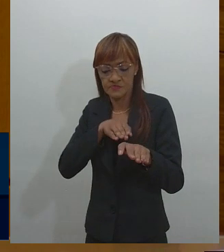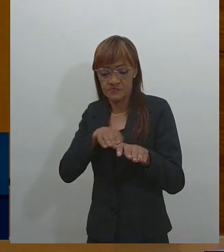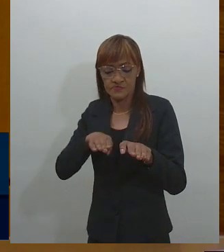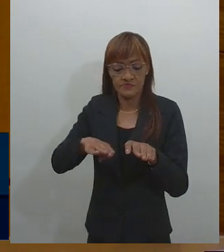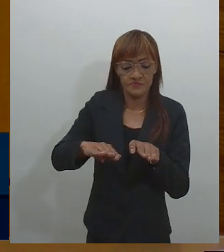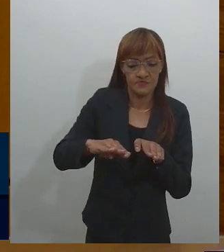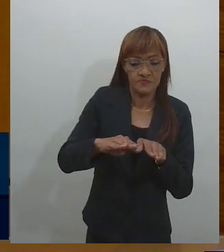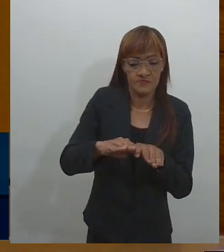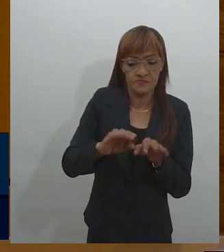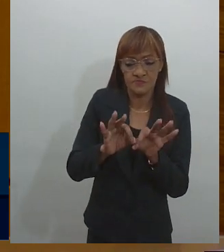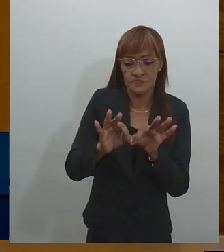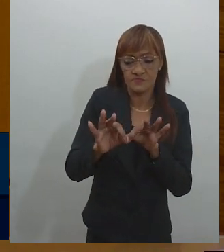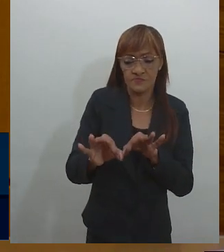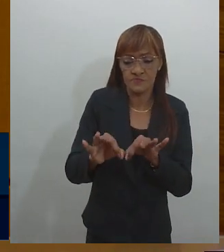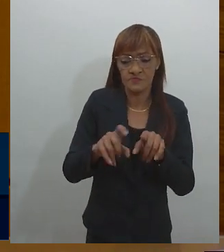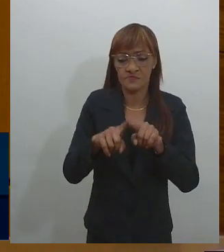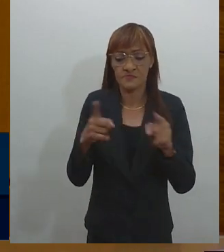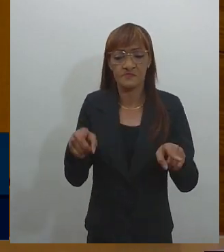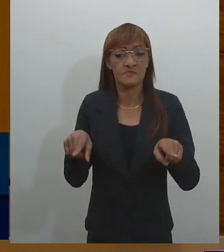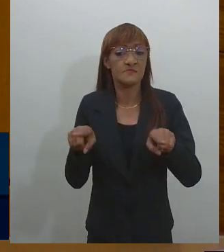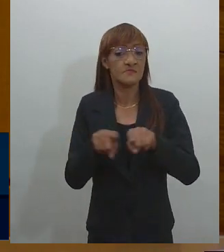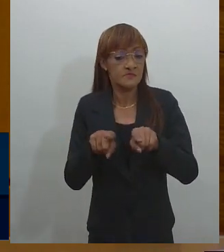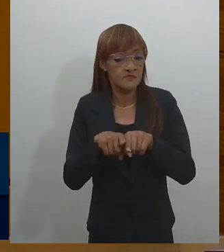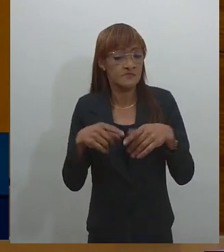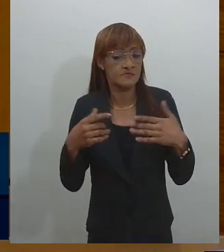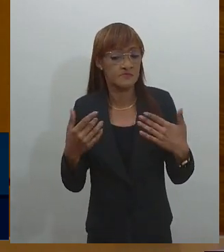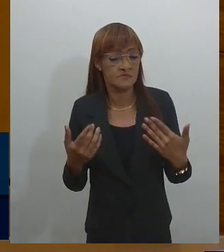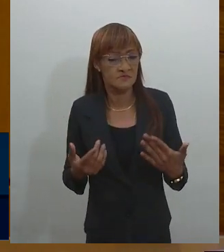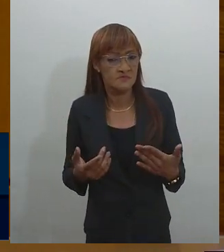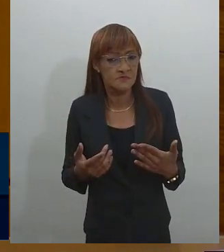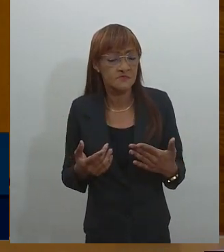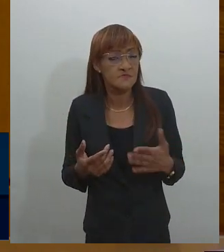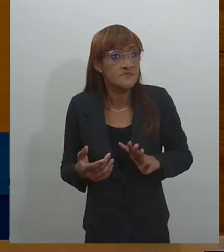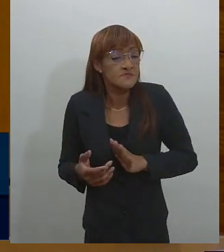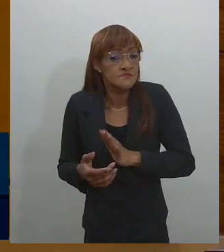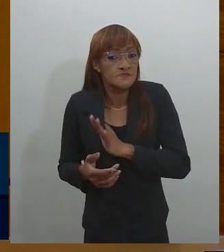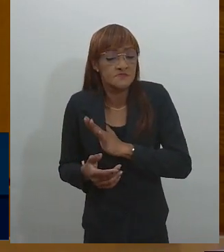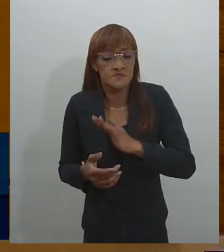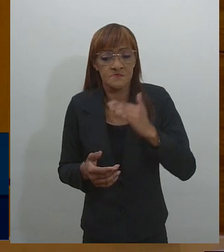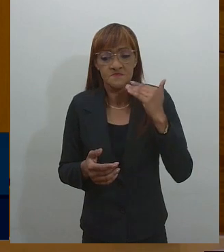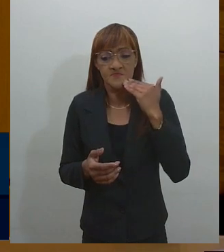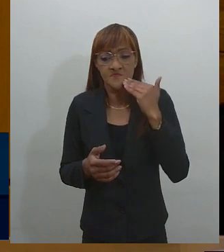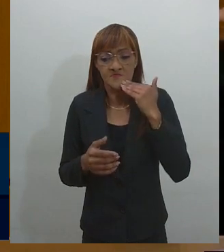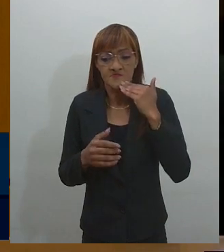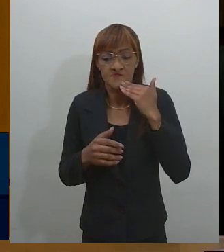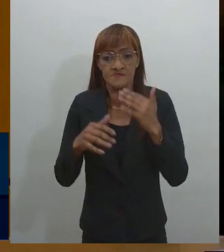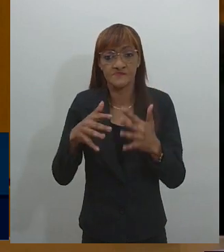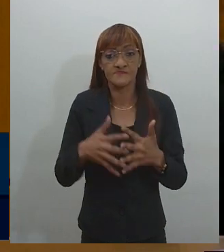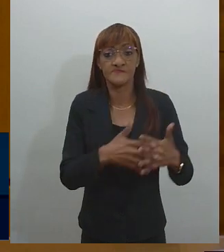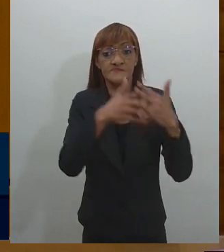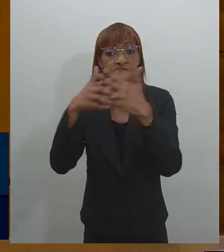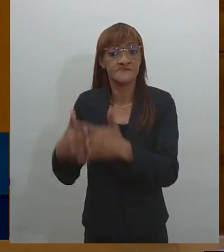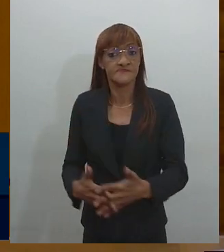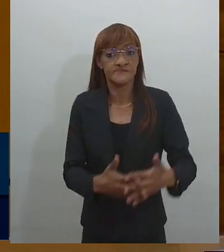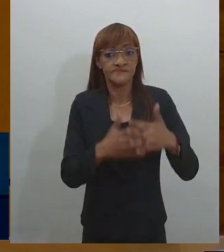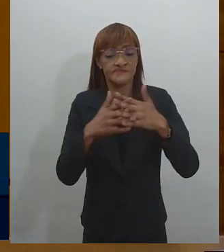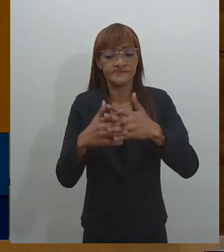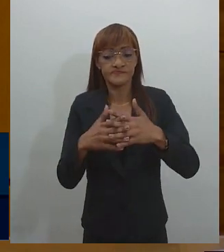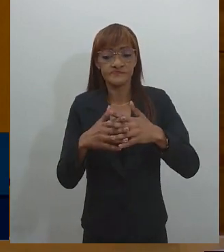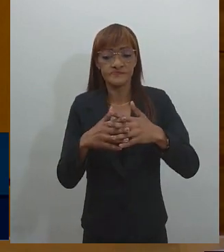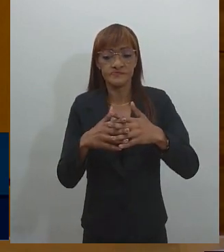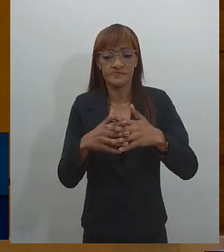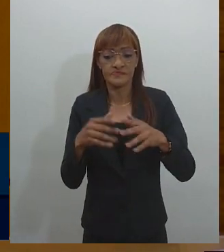num estado muito ruim. E ali, como tem muito fluxo de caminhões, faz com que o pessoal das cerâmicas tenha que entrar na